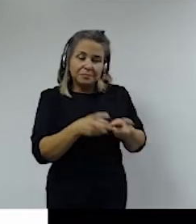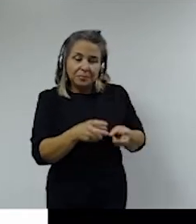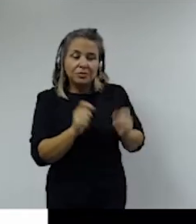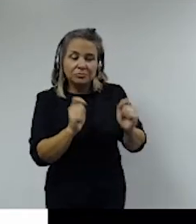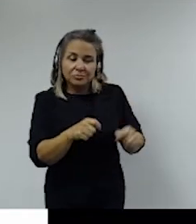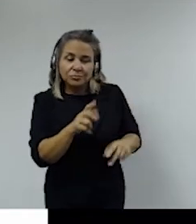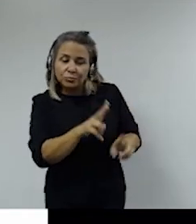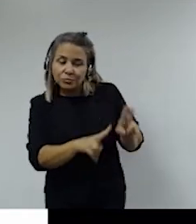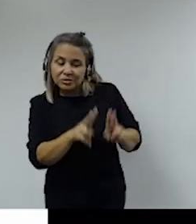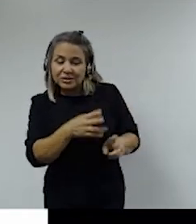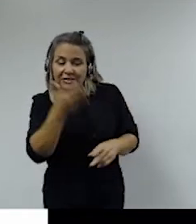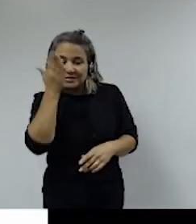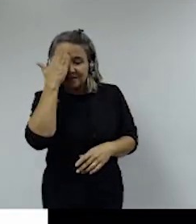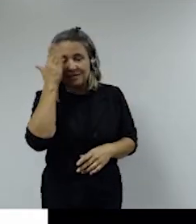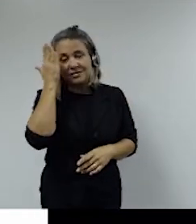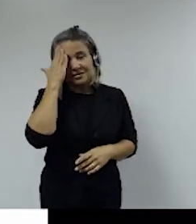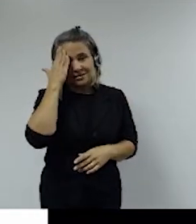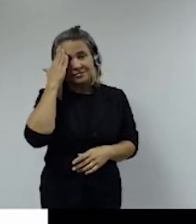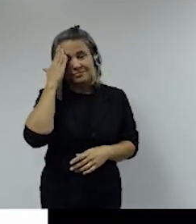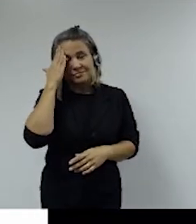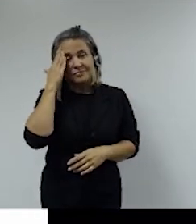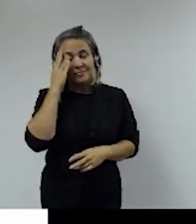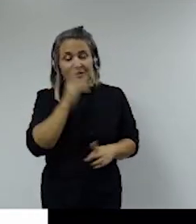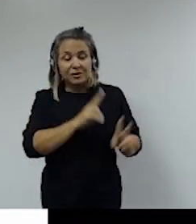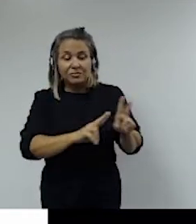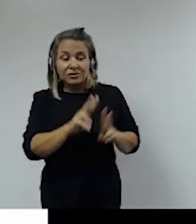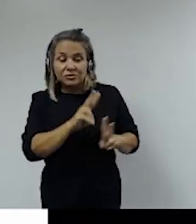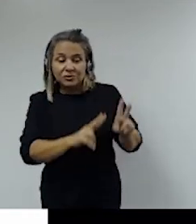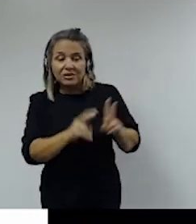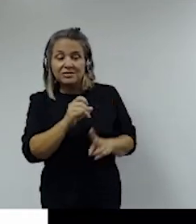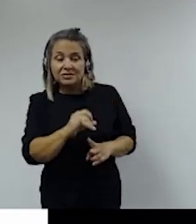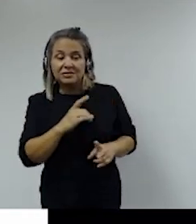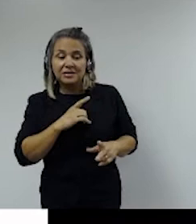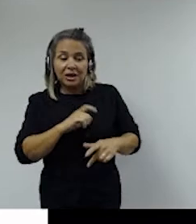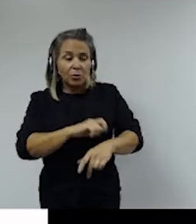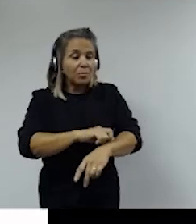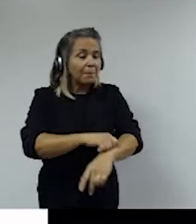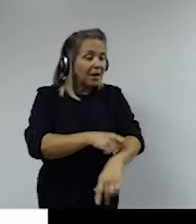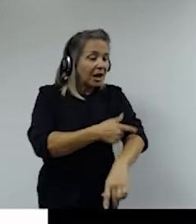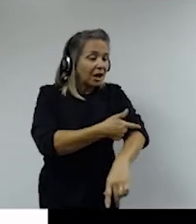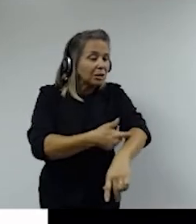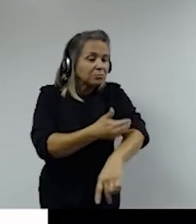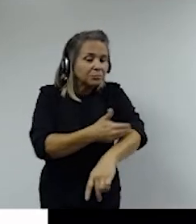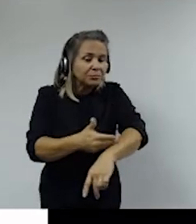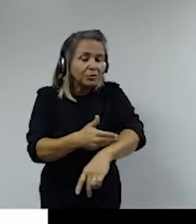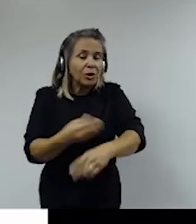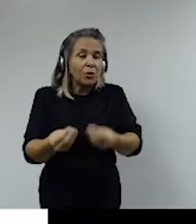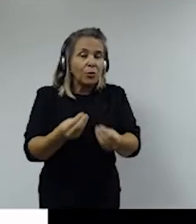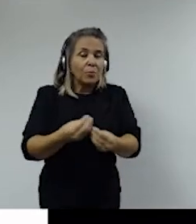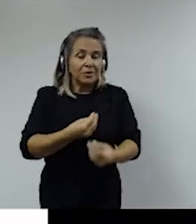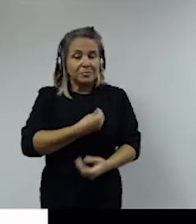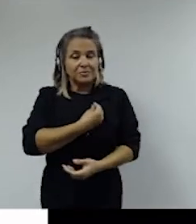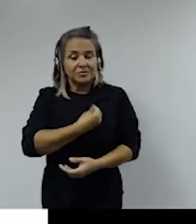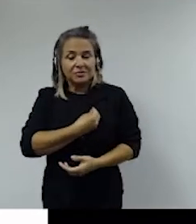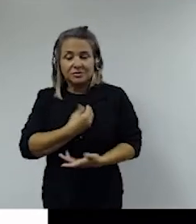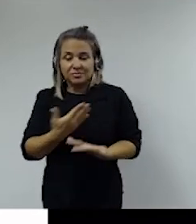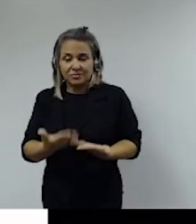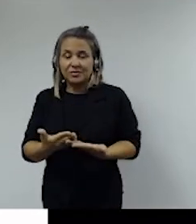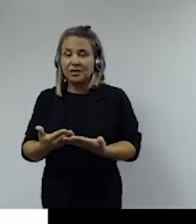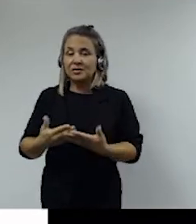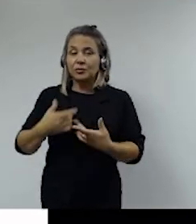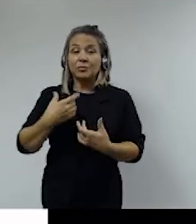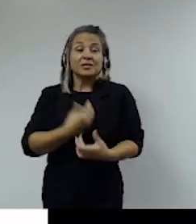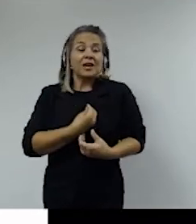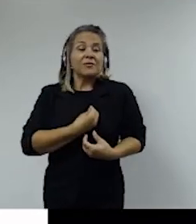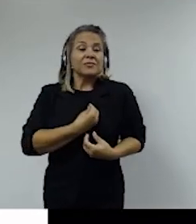pessoa e entender, né, visualizar se por acaso existe alguma marca, como aquela pessoa está se